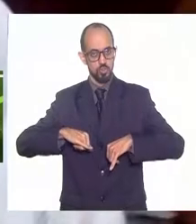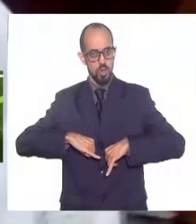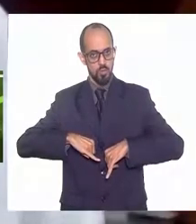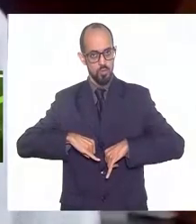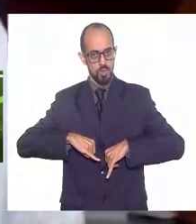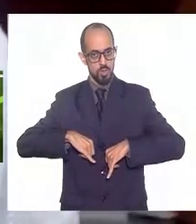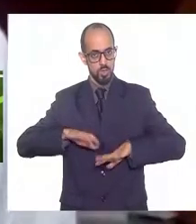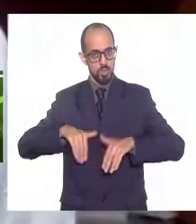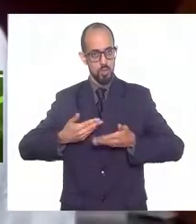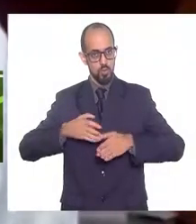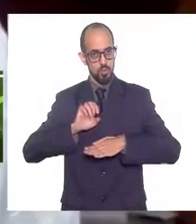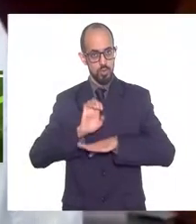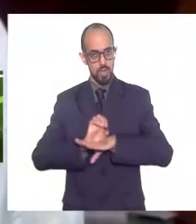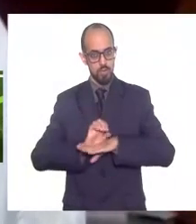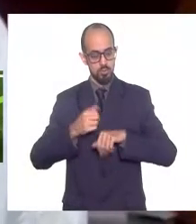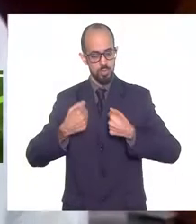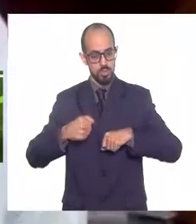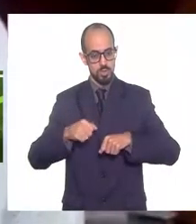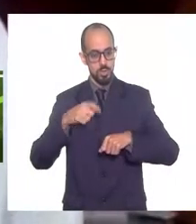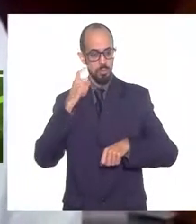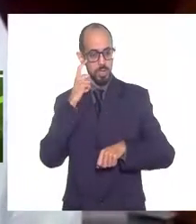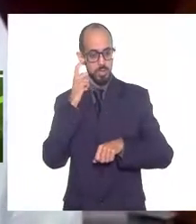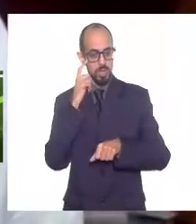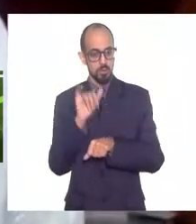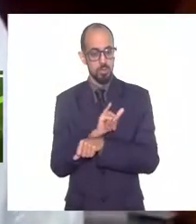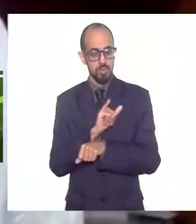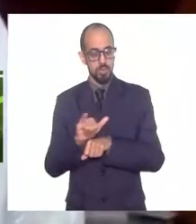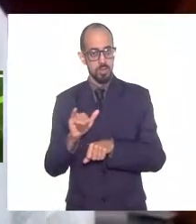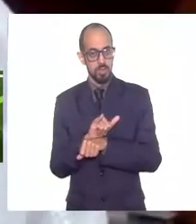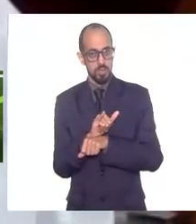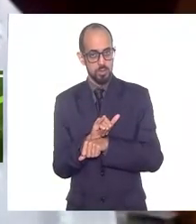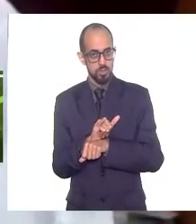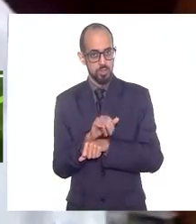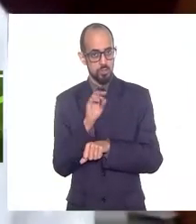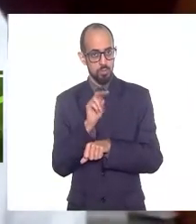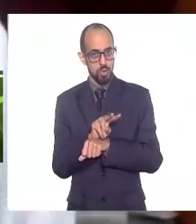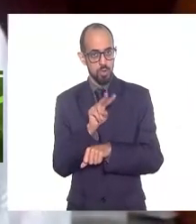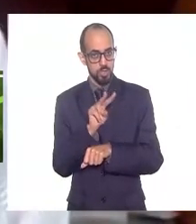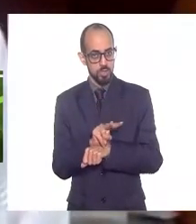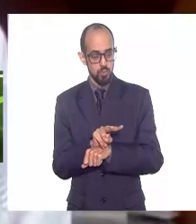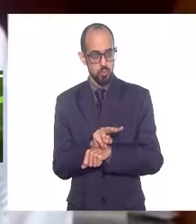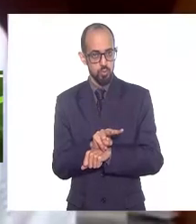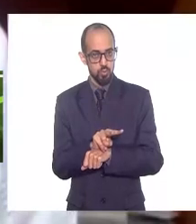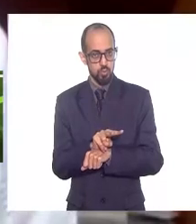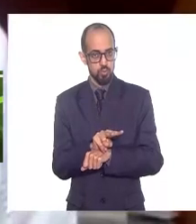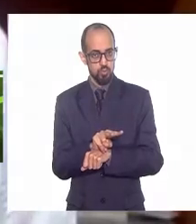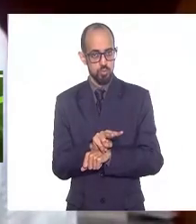precisa pensar numa estratégia de proteção